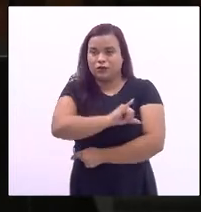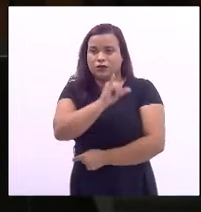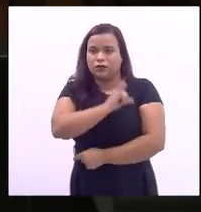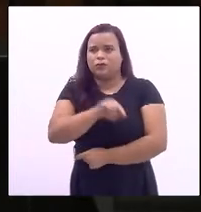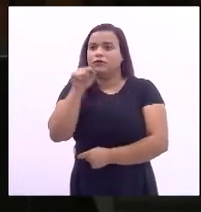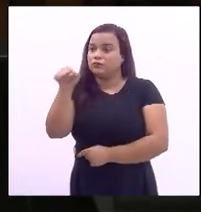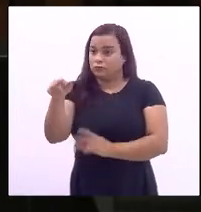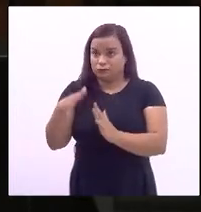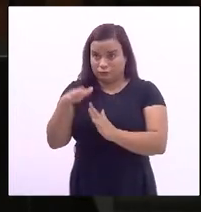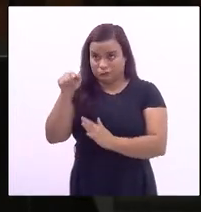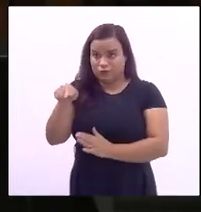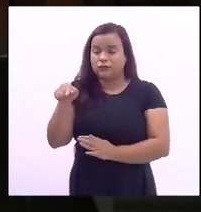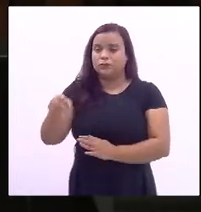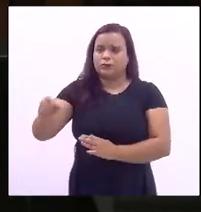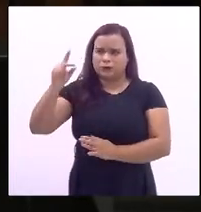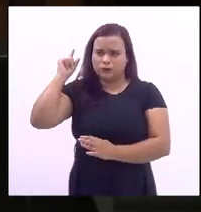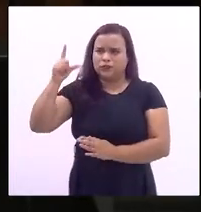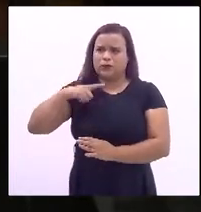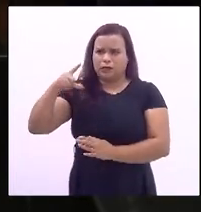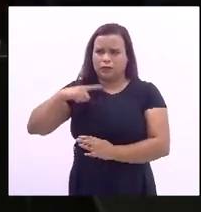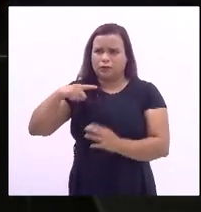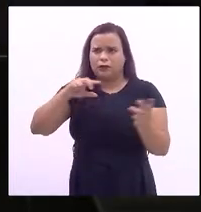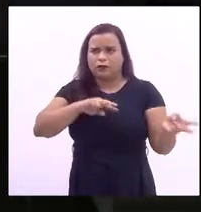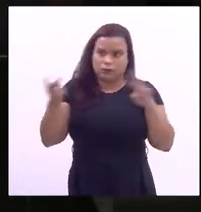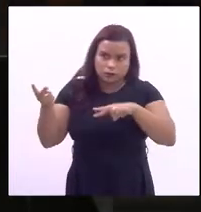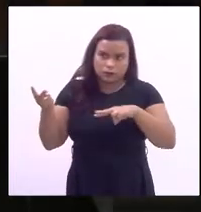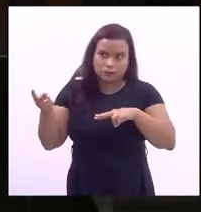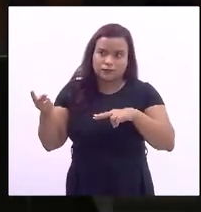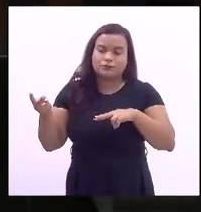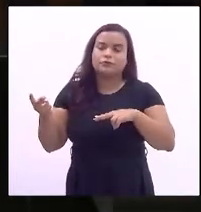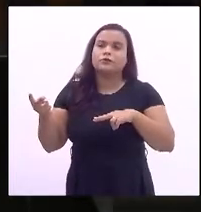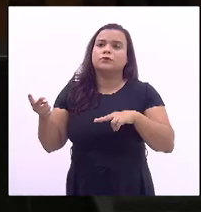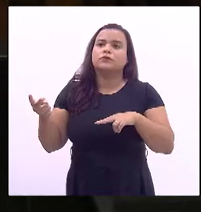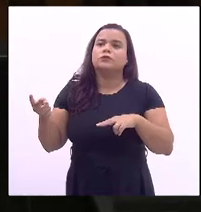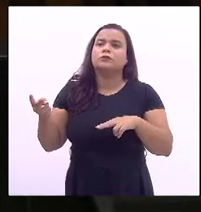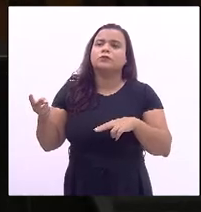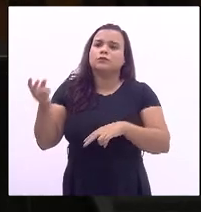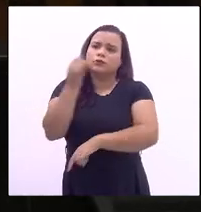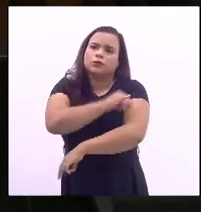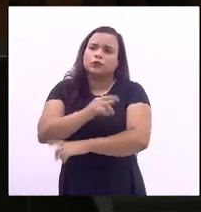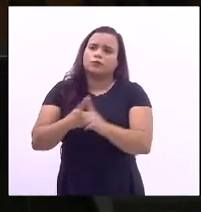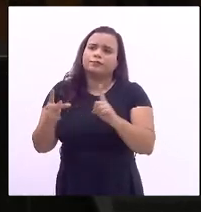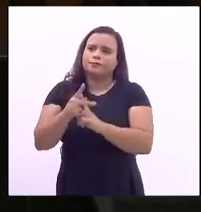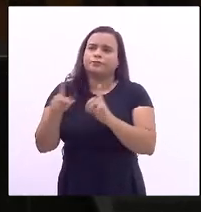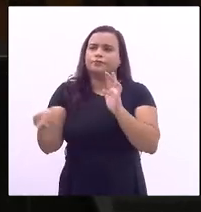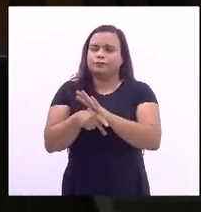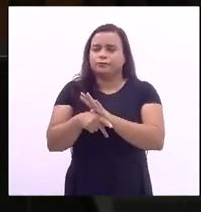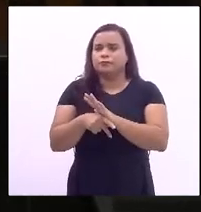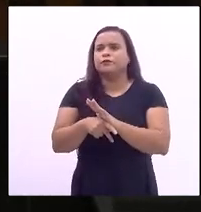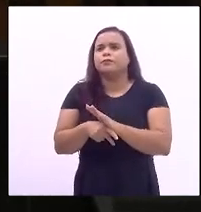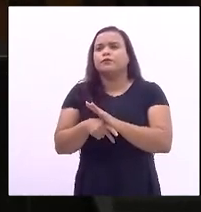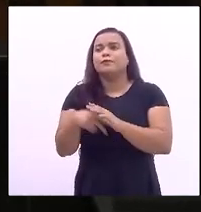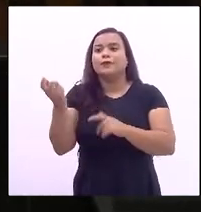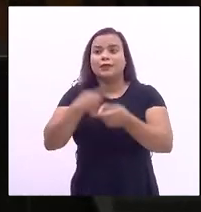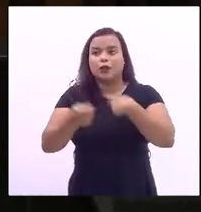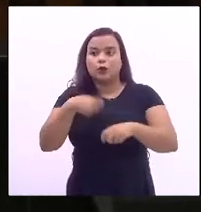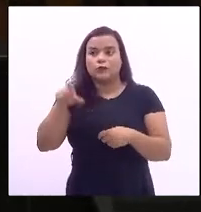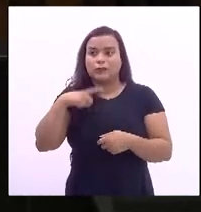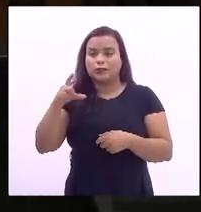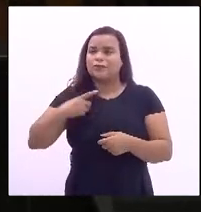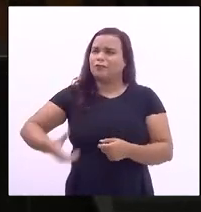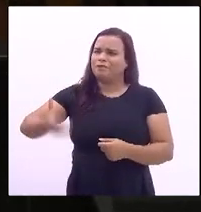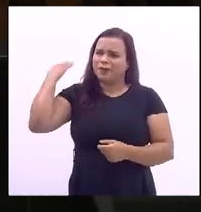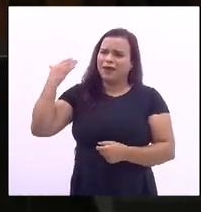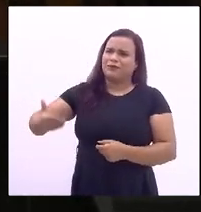há um tempo atrás ele foi transferido é para o Rio previdência numa negociação